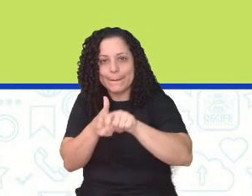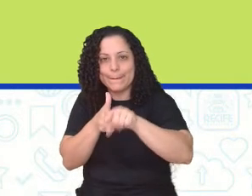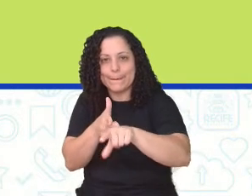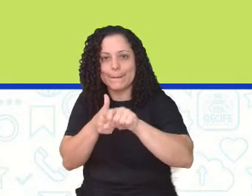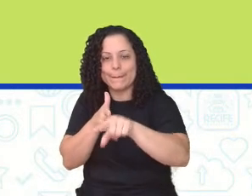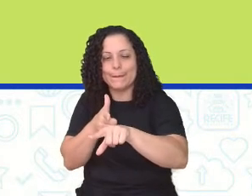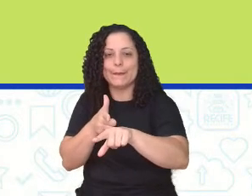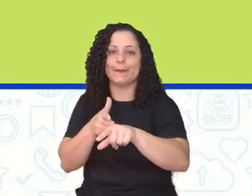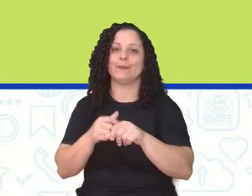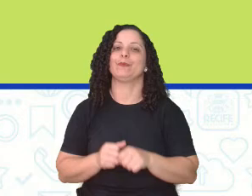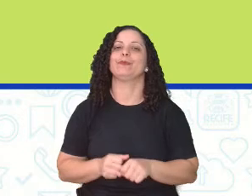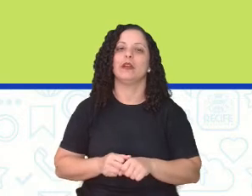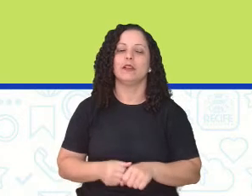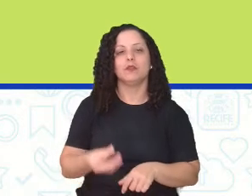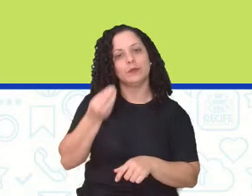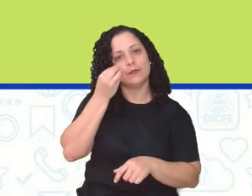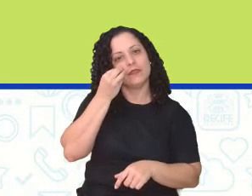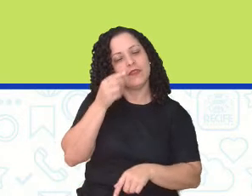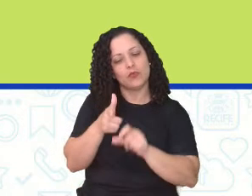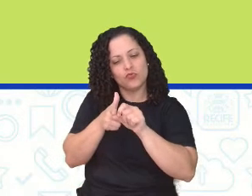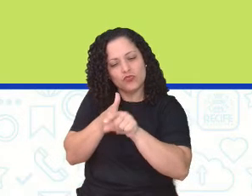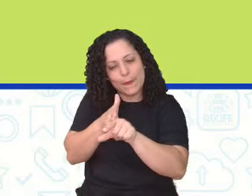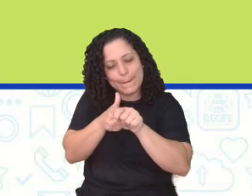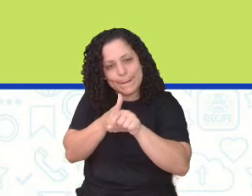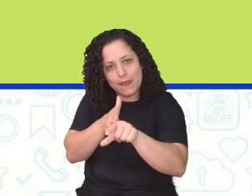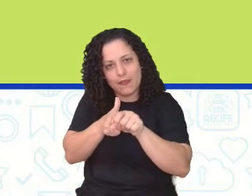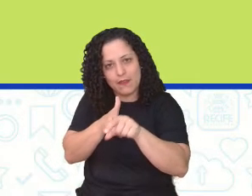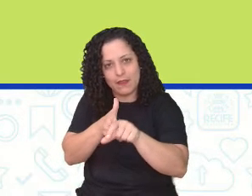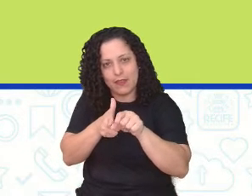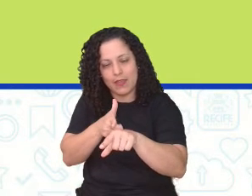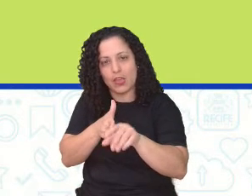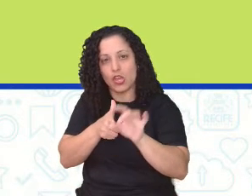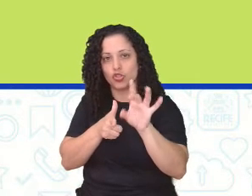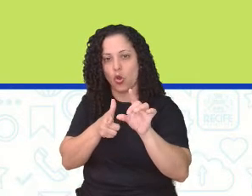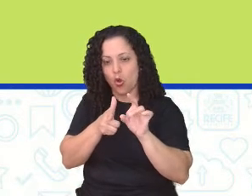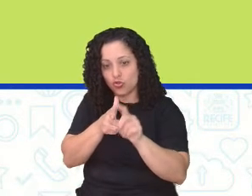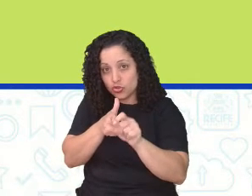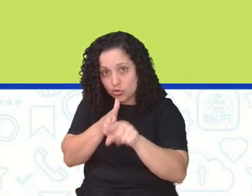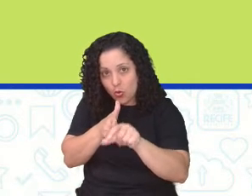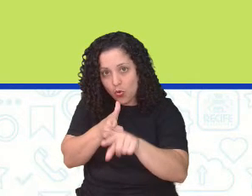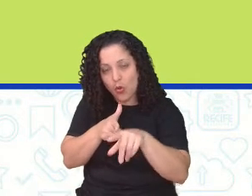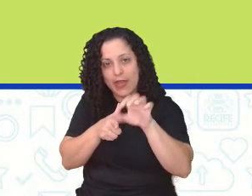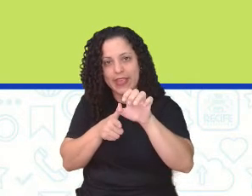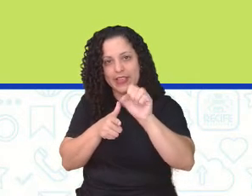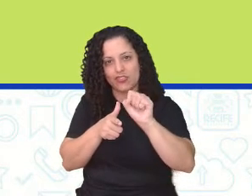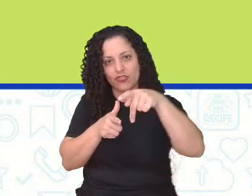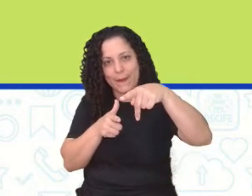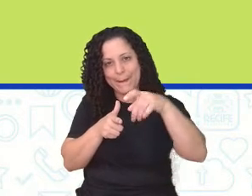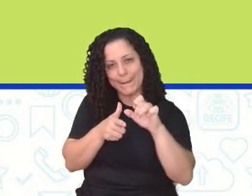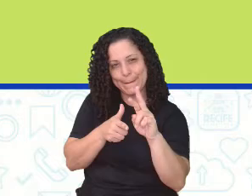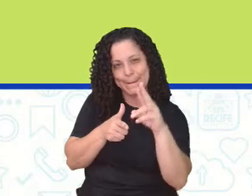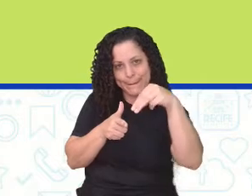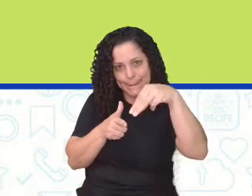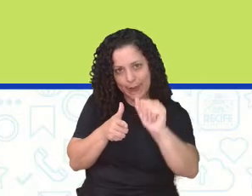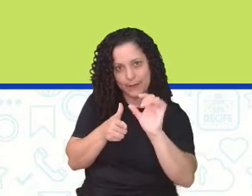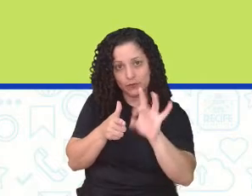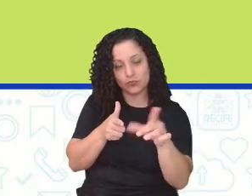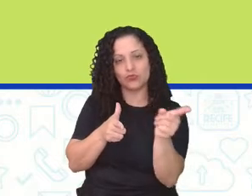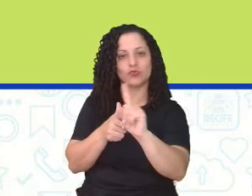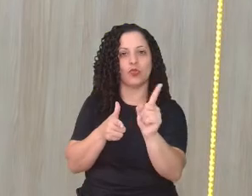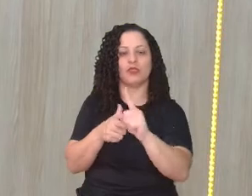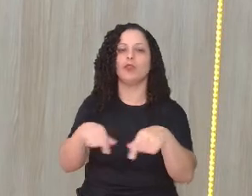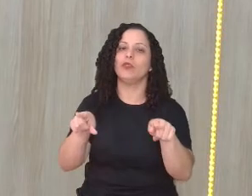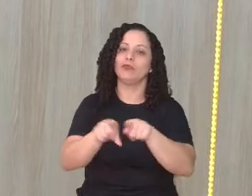né? Então, observe que no sêmen não são lançados só espermatozoides, né? Para que sejam lançados